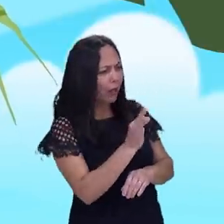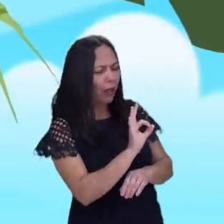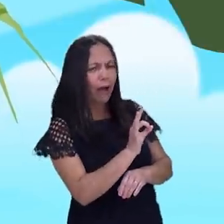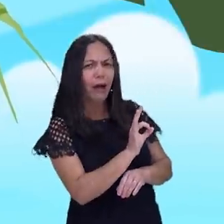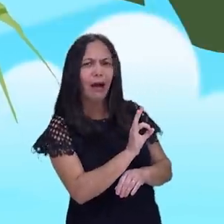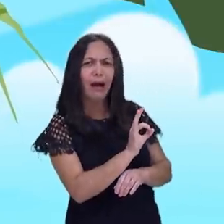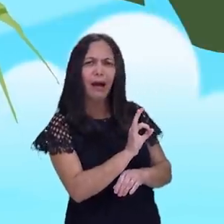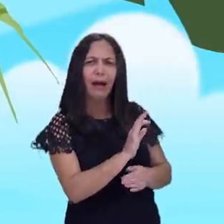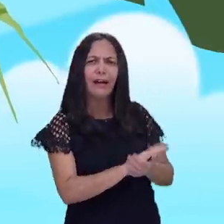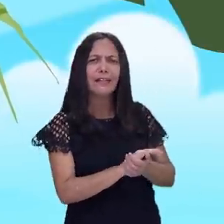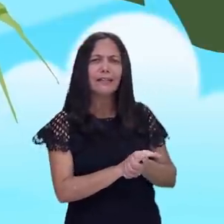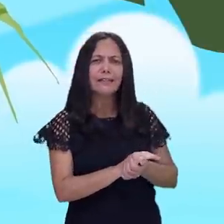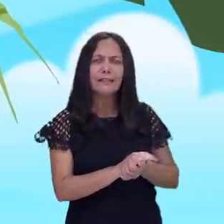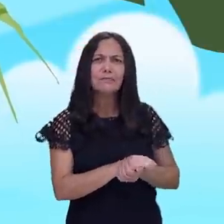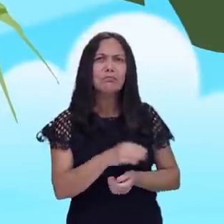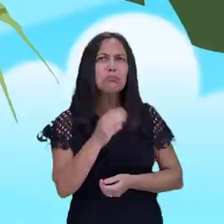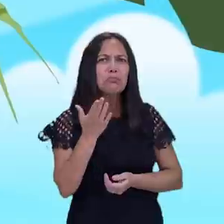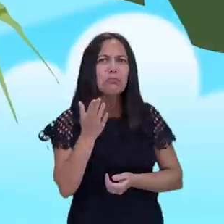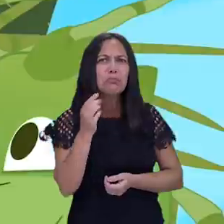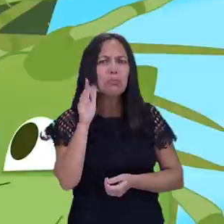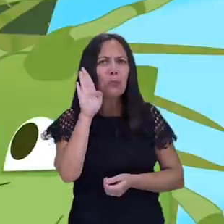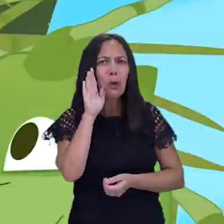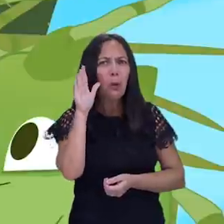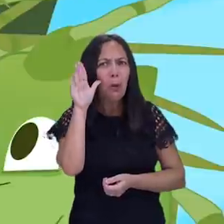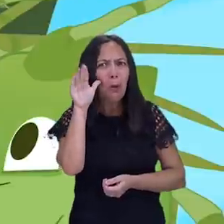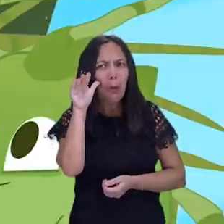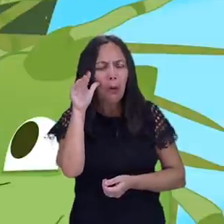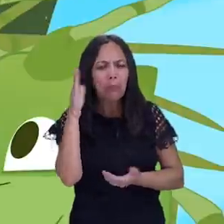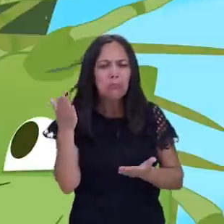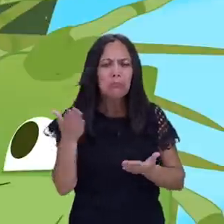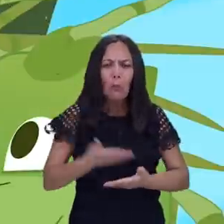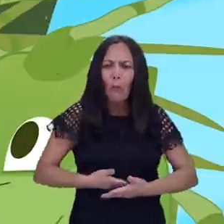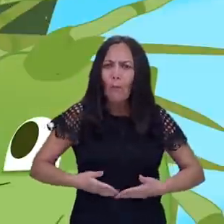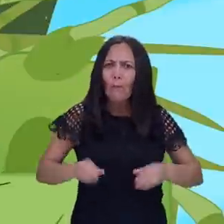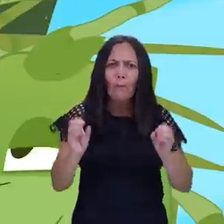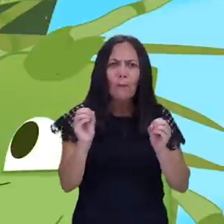também não. Que curioso.